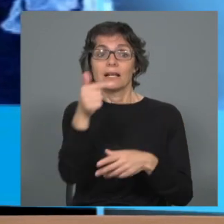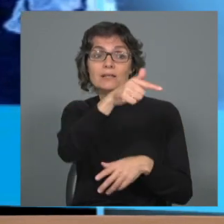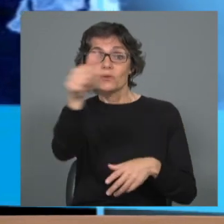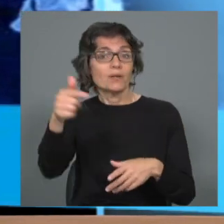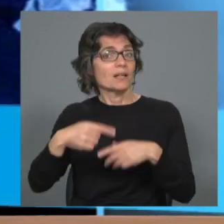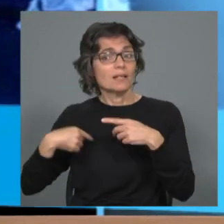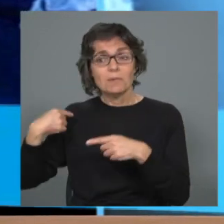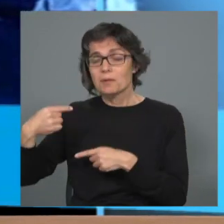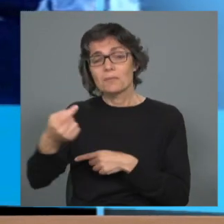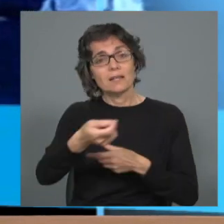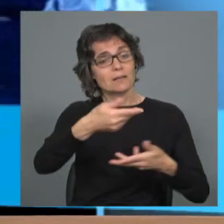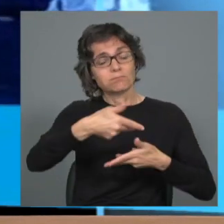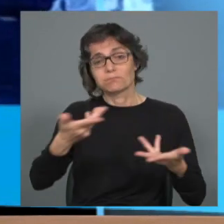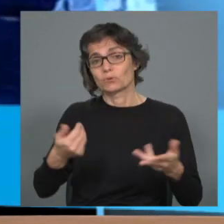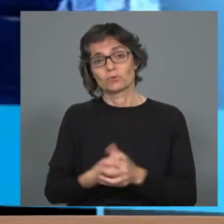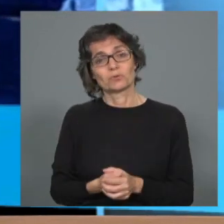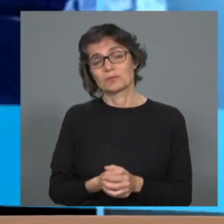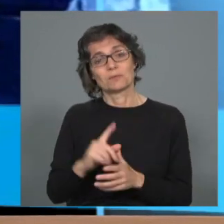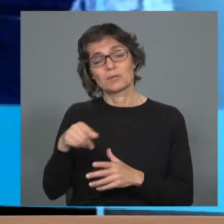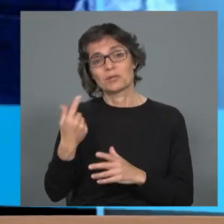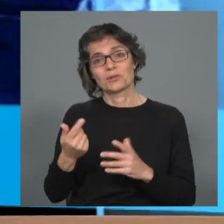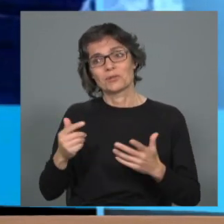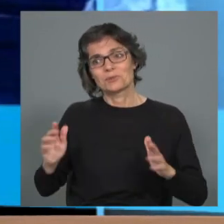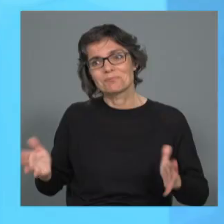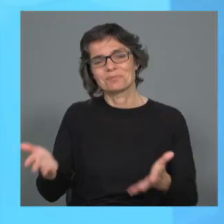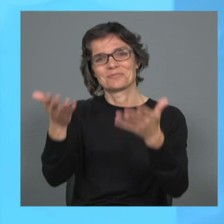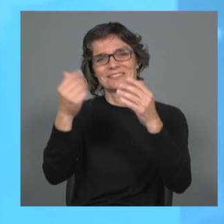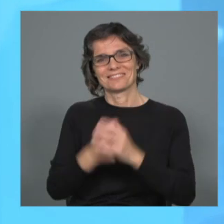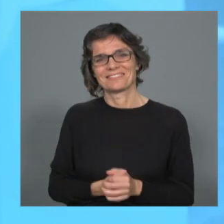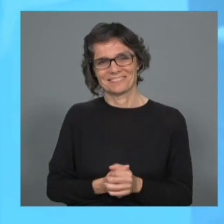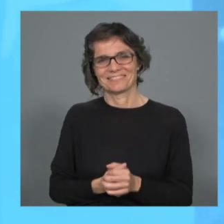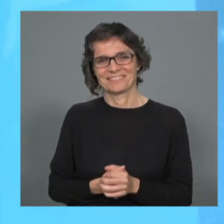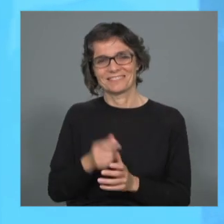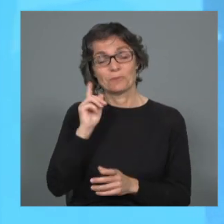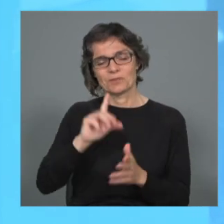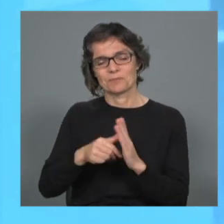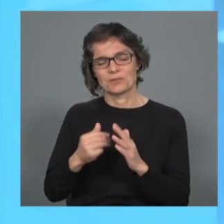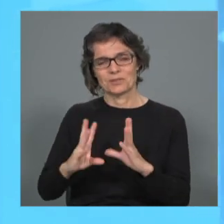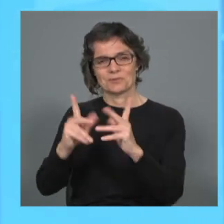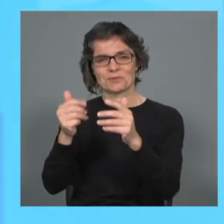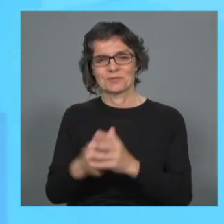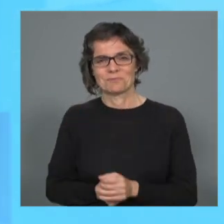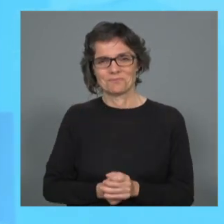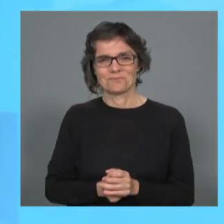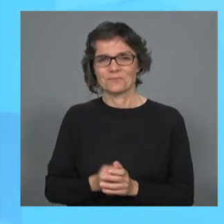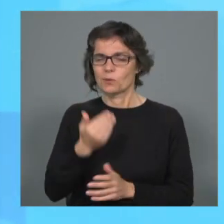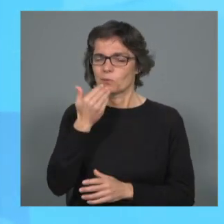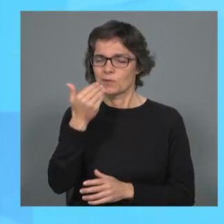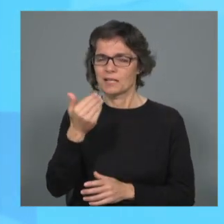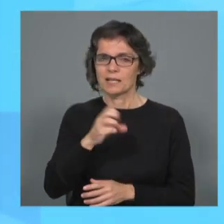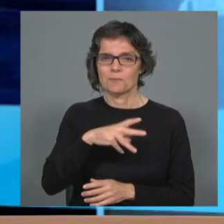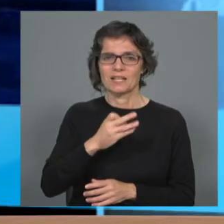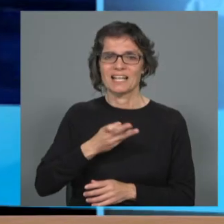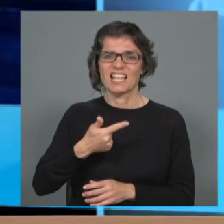ajudam a fazer melhor. Decisivos para o futuro deste projeto. Decisivos para o futuro. Madalena Teixeira Duarte, agradeço-lhe por ter partilhado